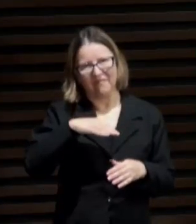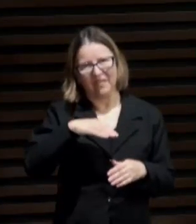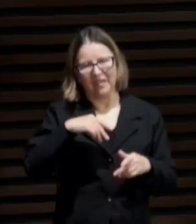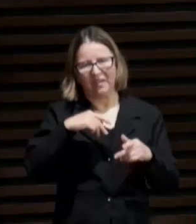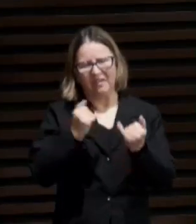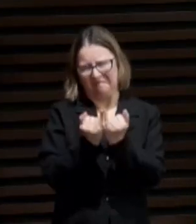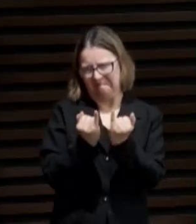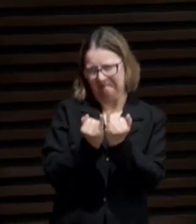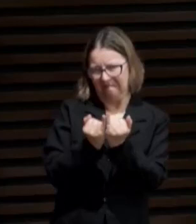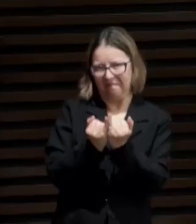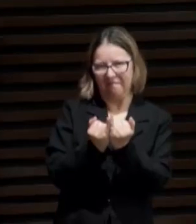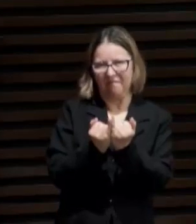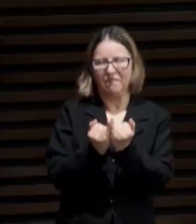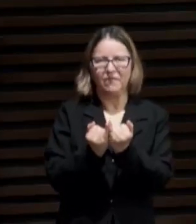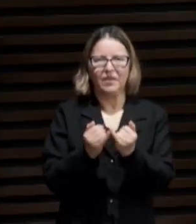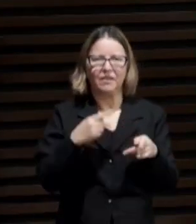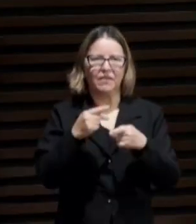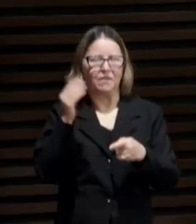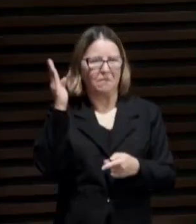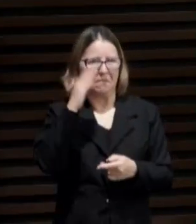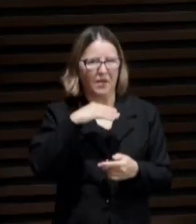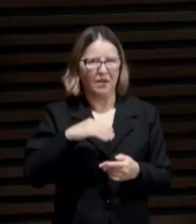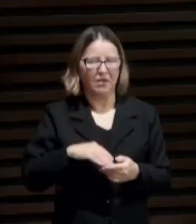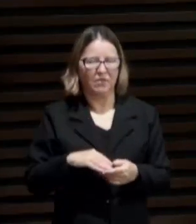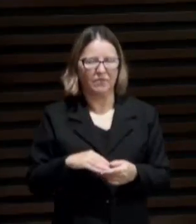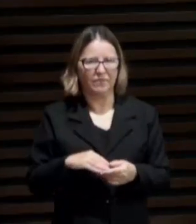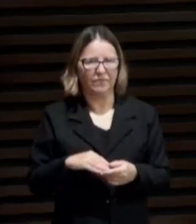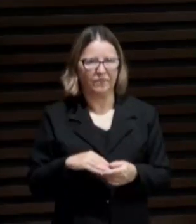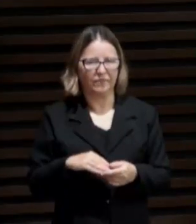difamadores, caluniadores,